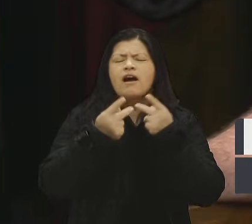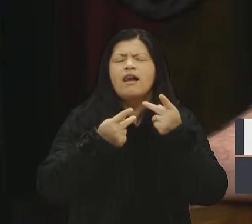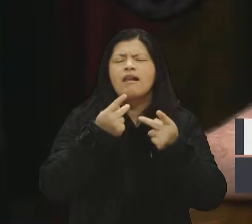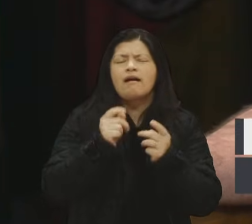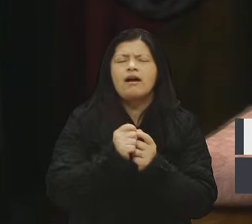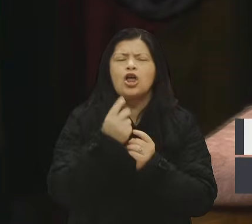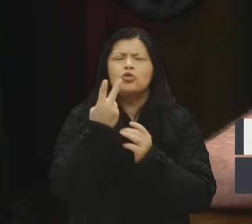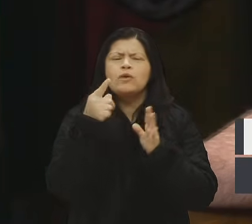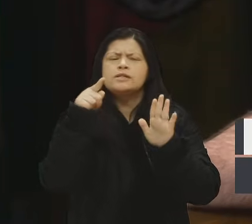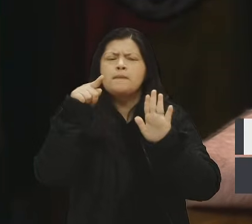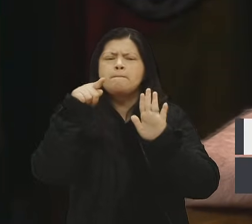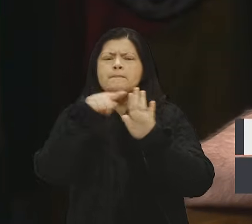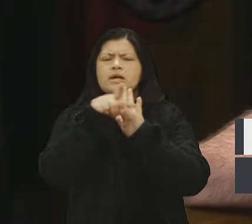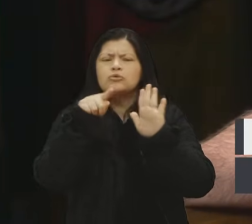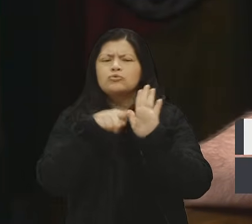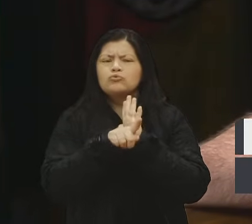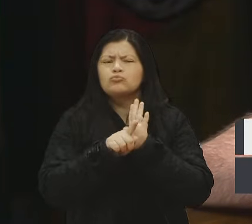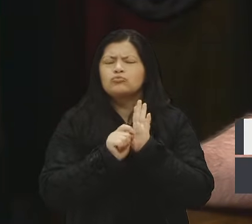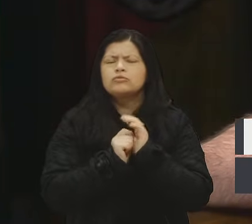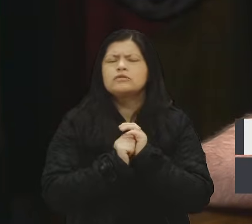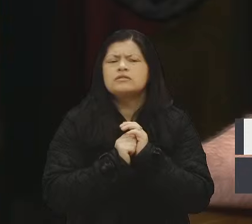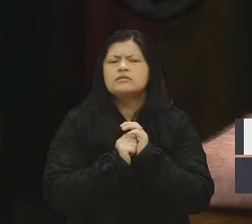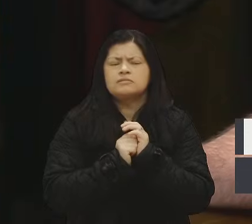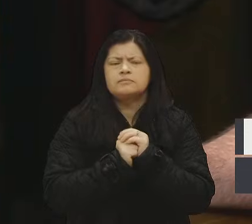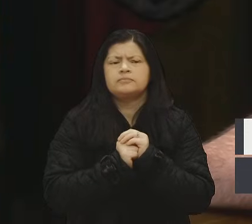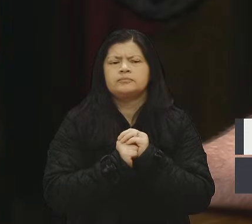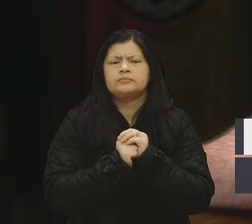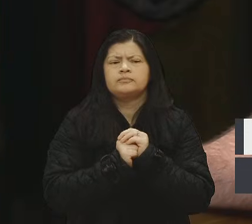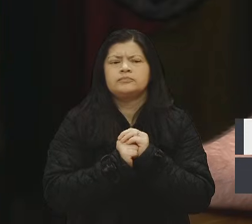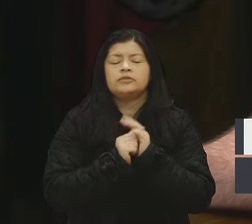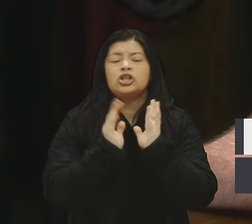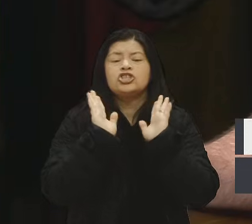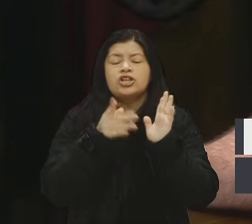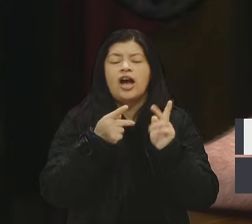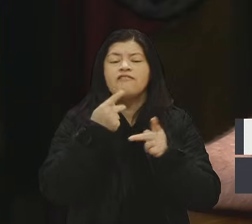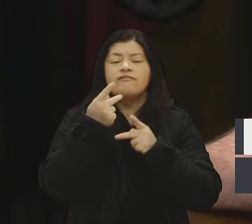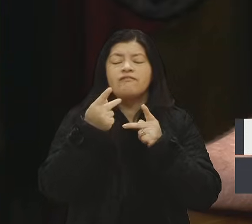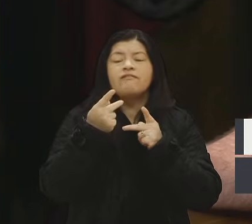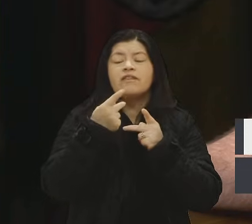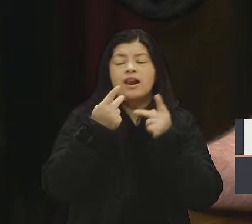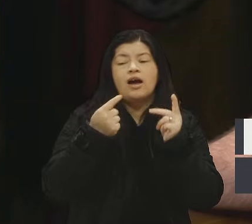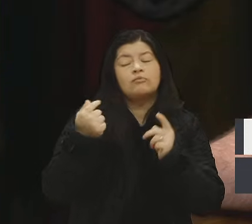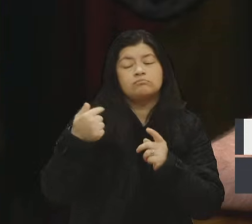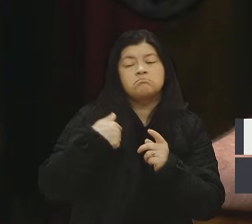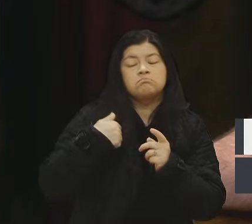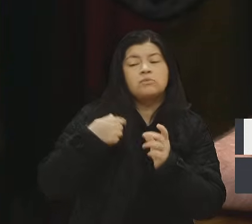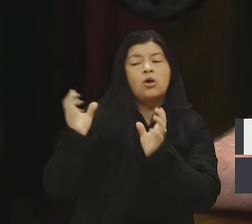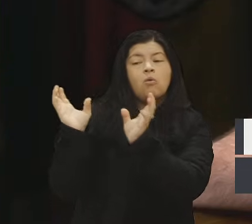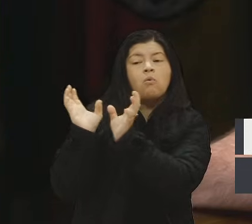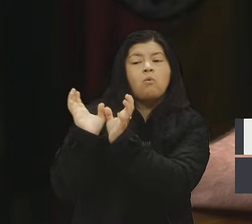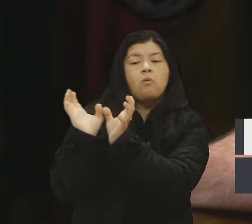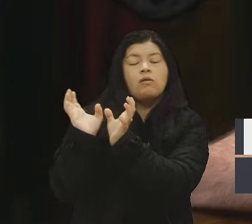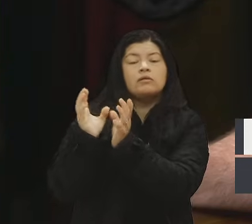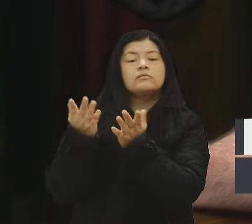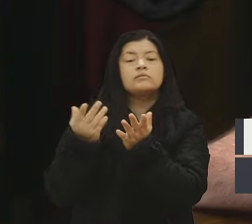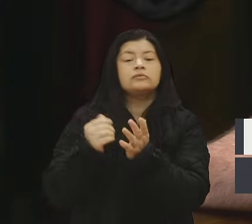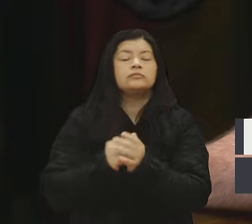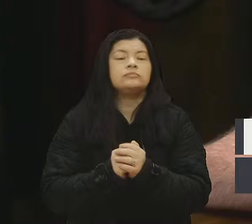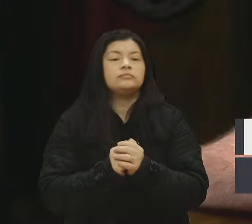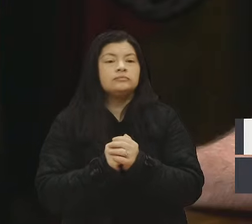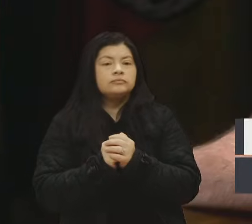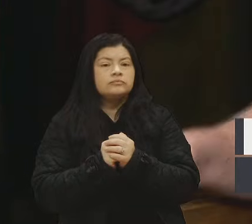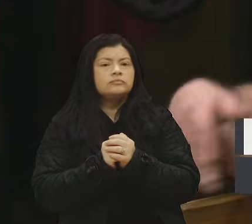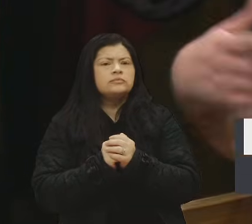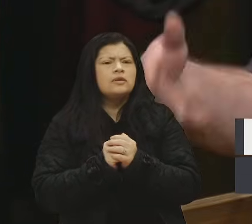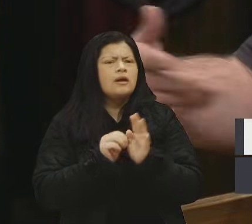2 perguntas que foram feitas a mim por colegas, que primeiro perguntou: